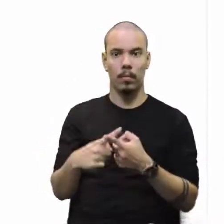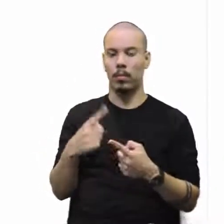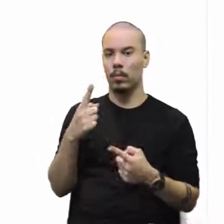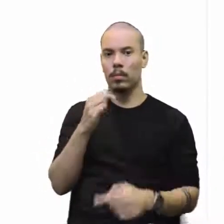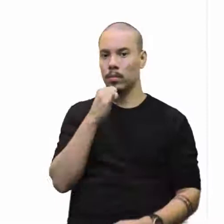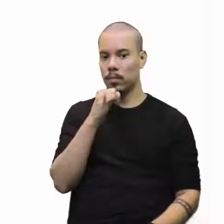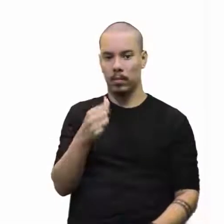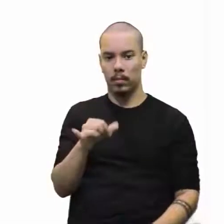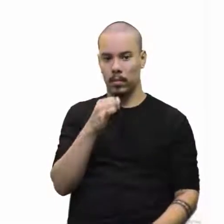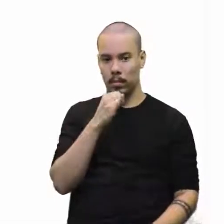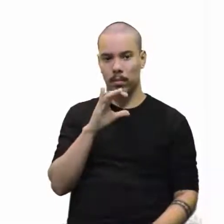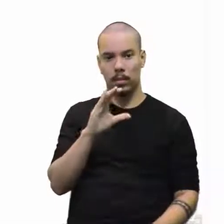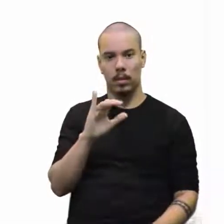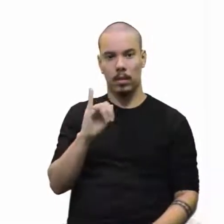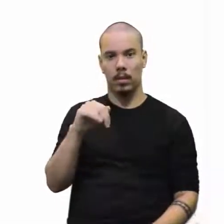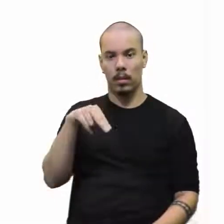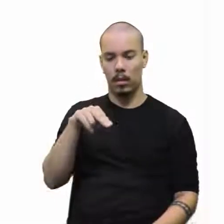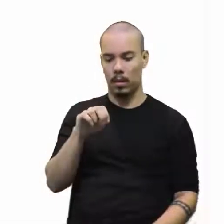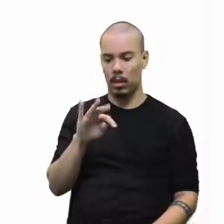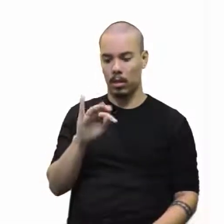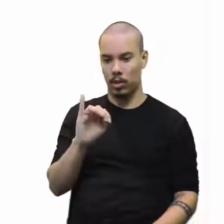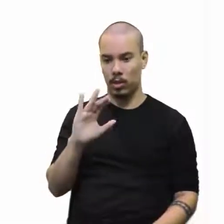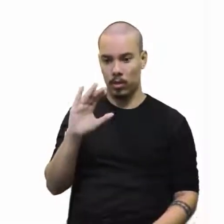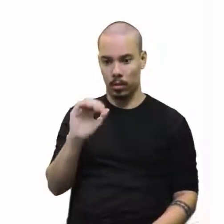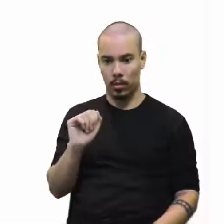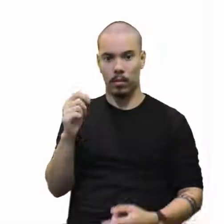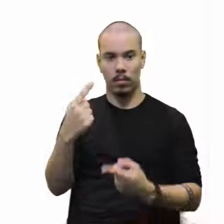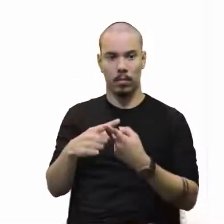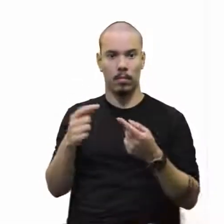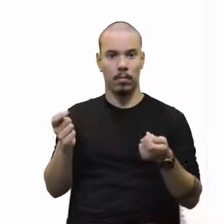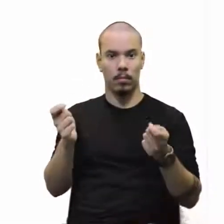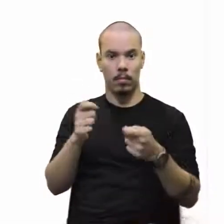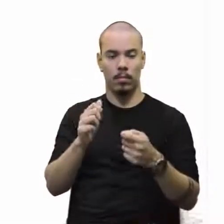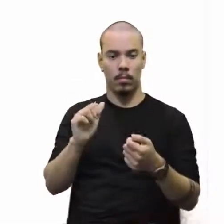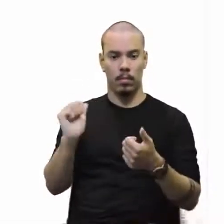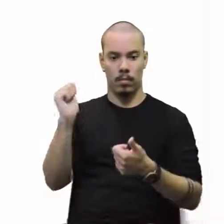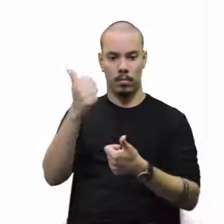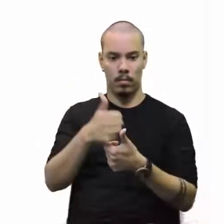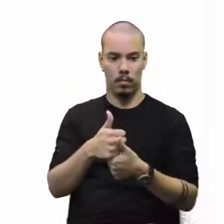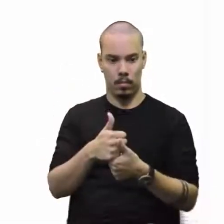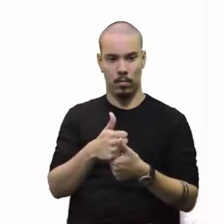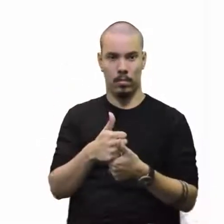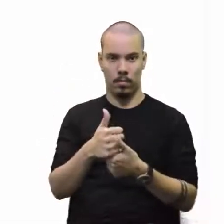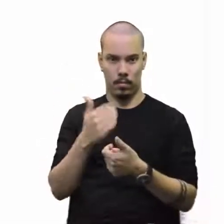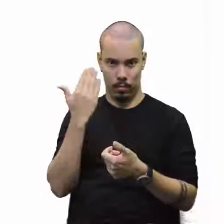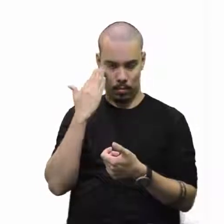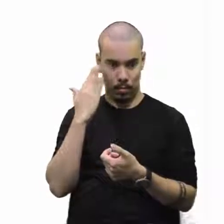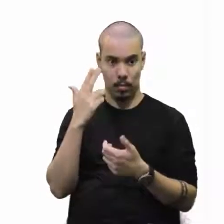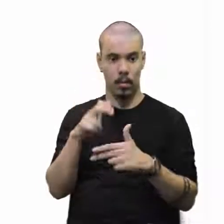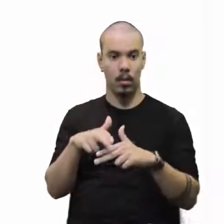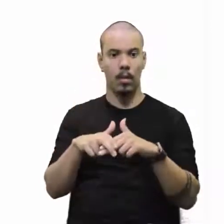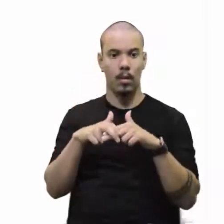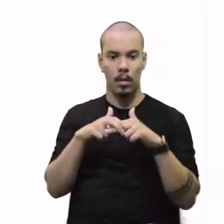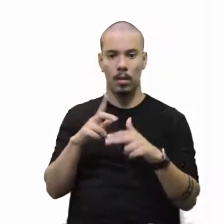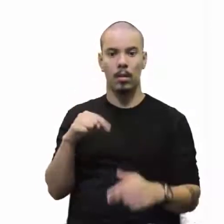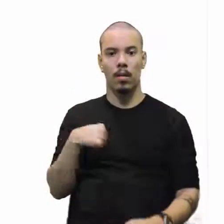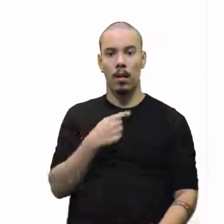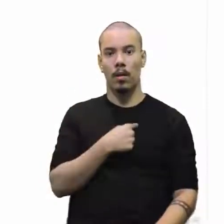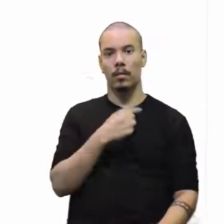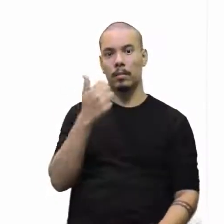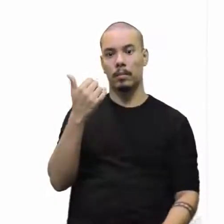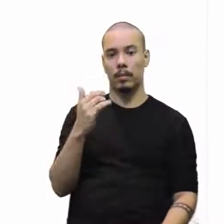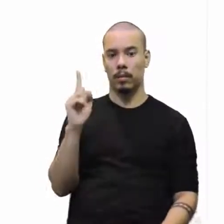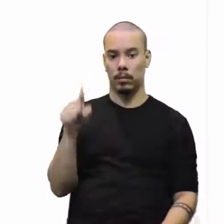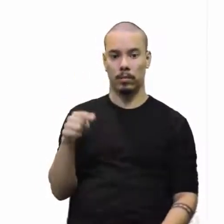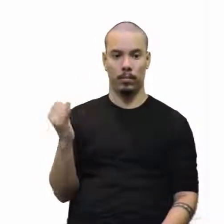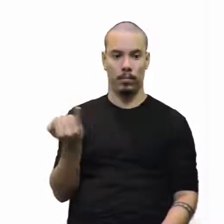energia cinética, energia potencial transformada em cinética, né? Então, você... A questão do lago é importante por causa disso, né?